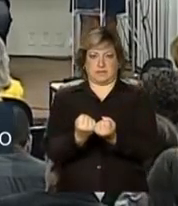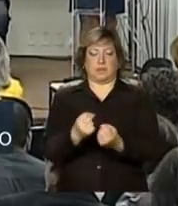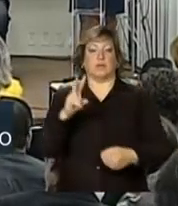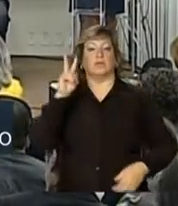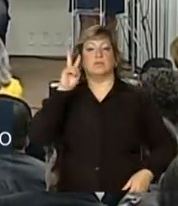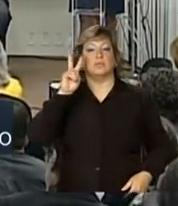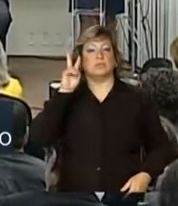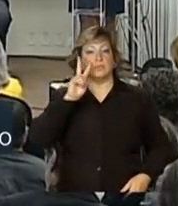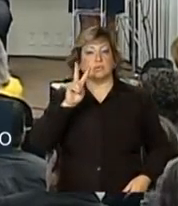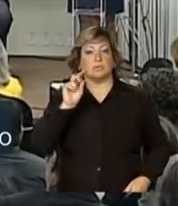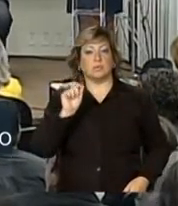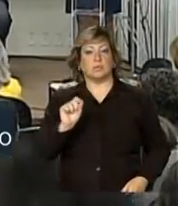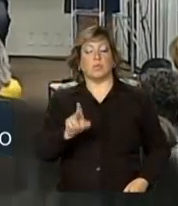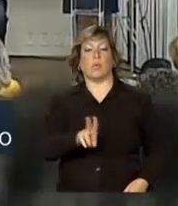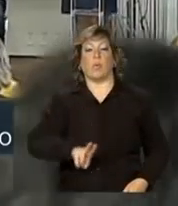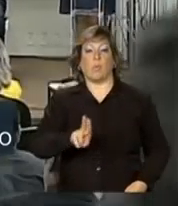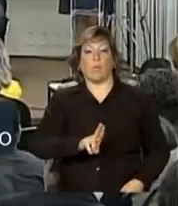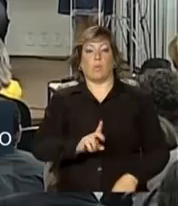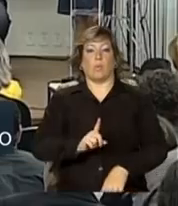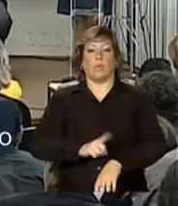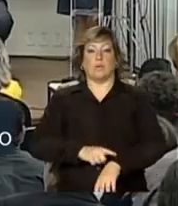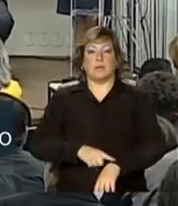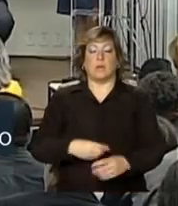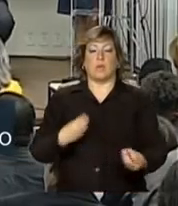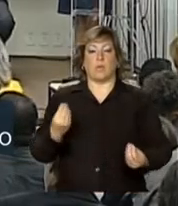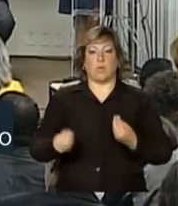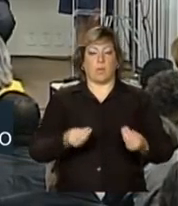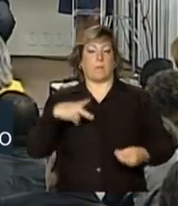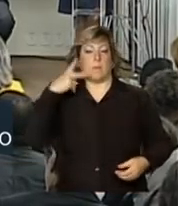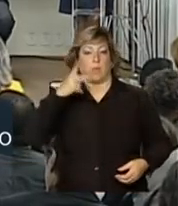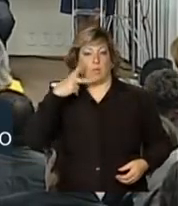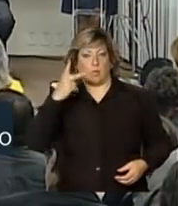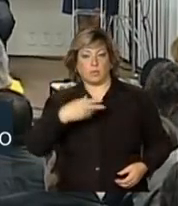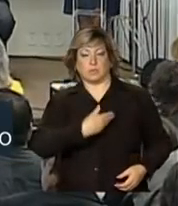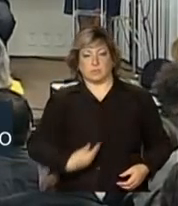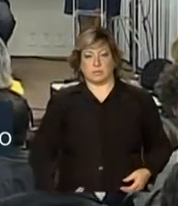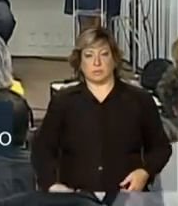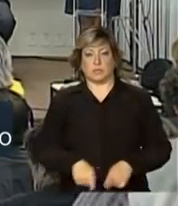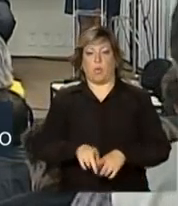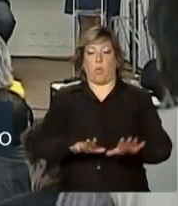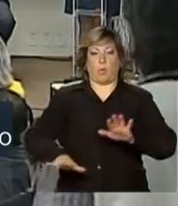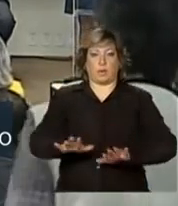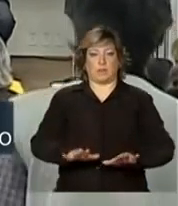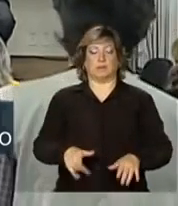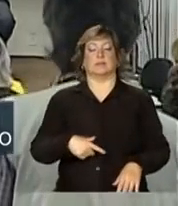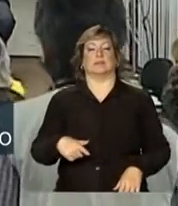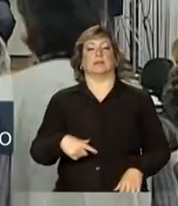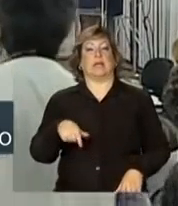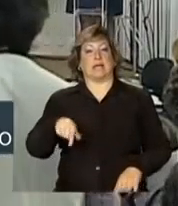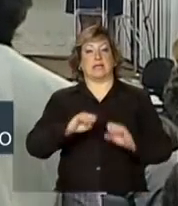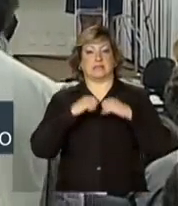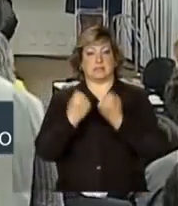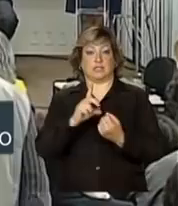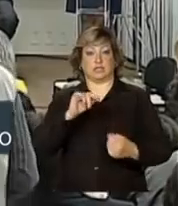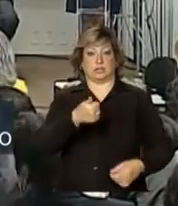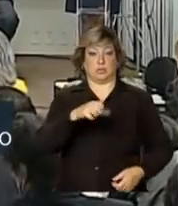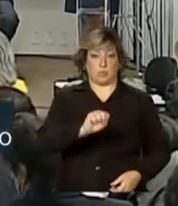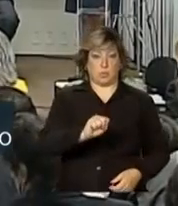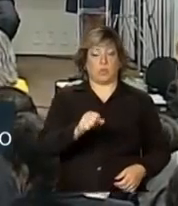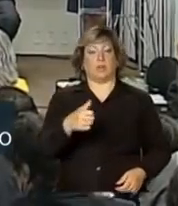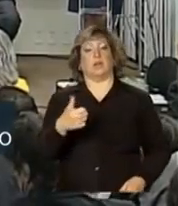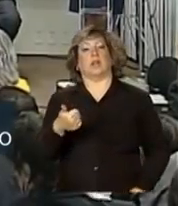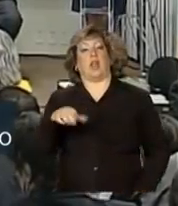sobre uso do tempo e políticas públicas de cuidado. Esse seminário será realizado nos dias 18 e